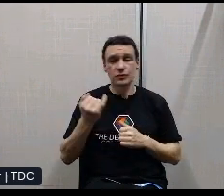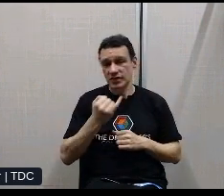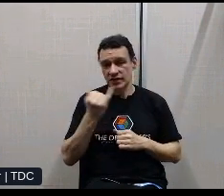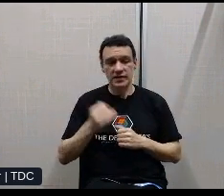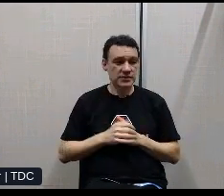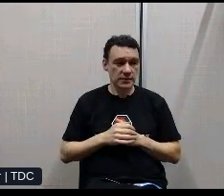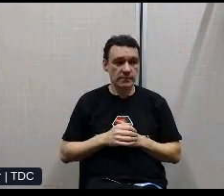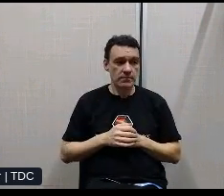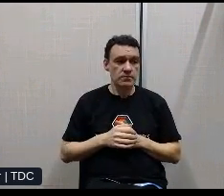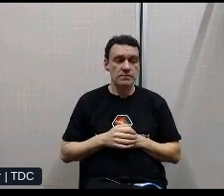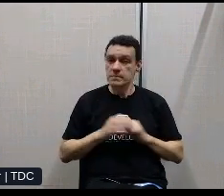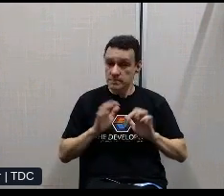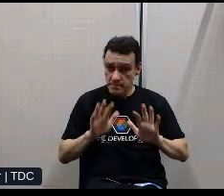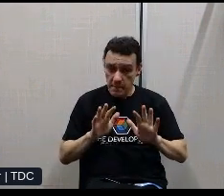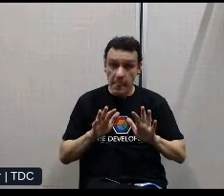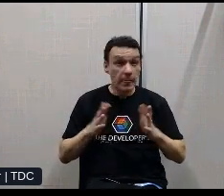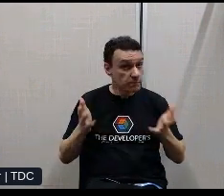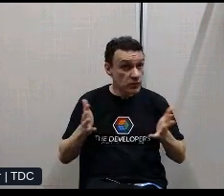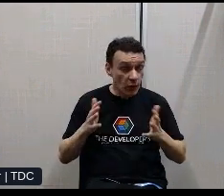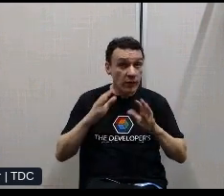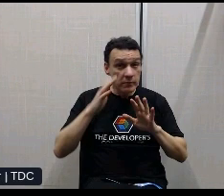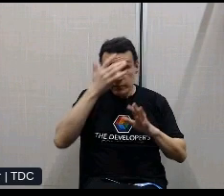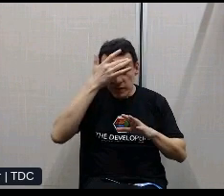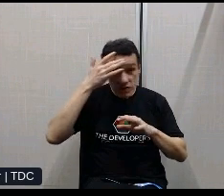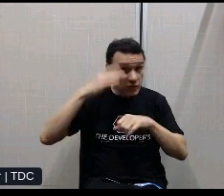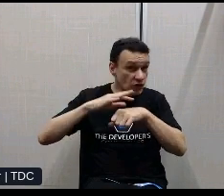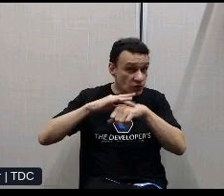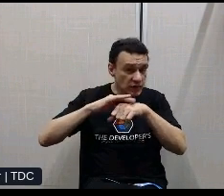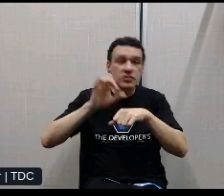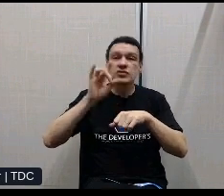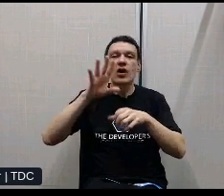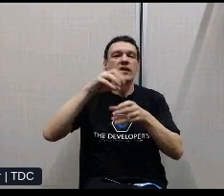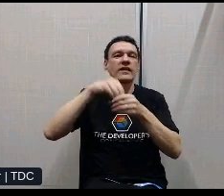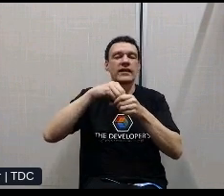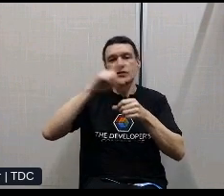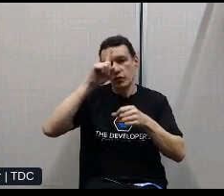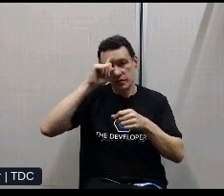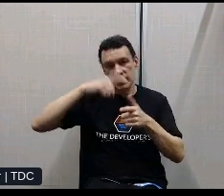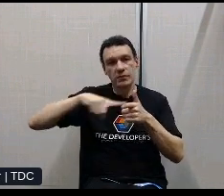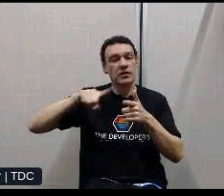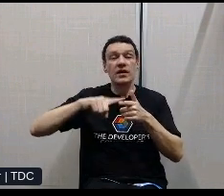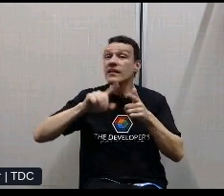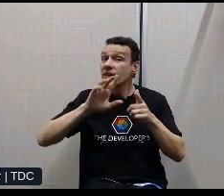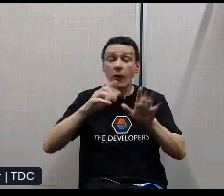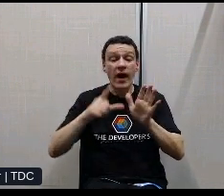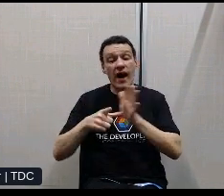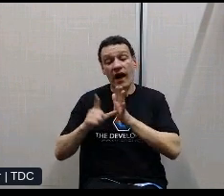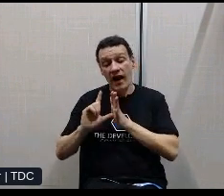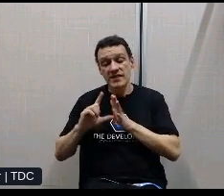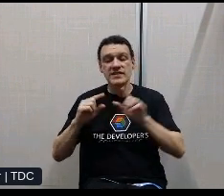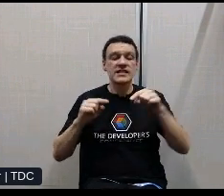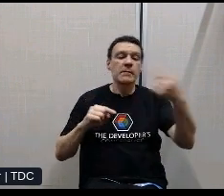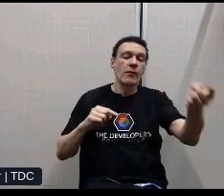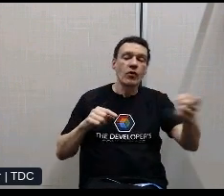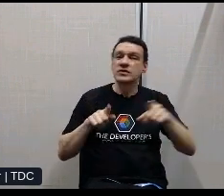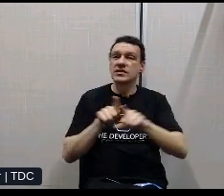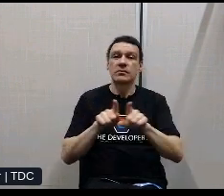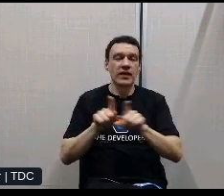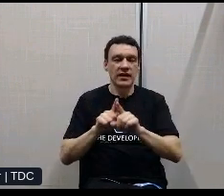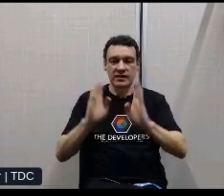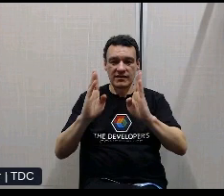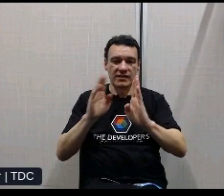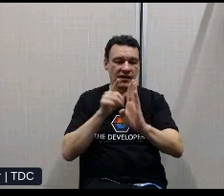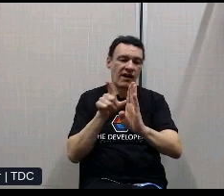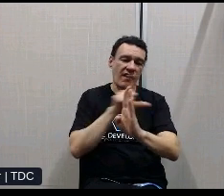paciente não é apenas no hospital, ela é o antes do hospital e depois do hospital. Porque o antes, se ele utilizar